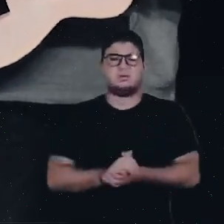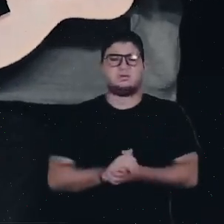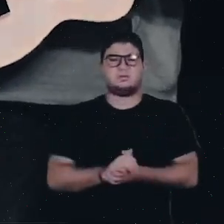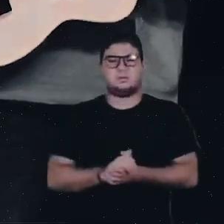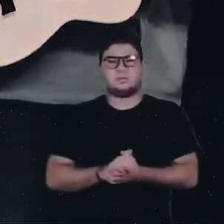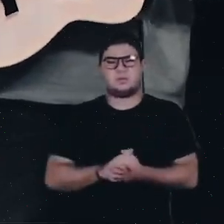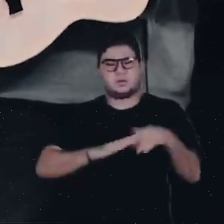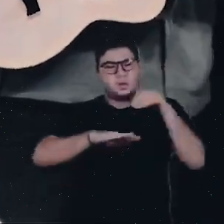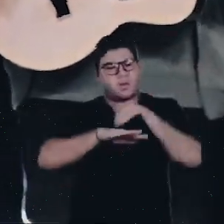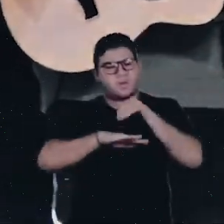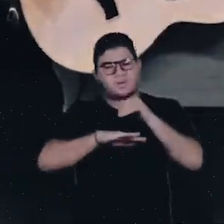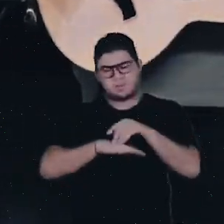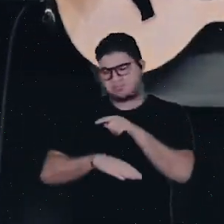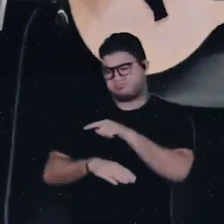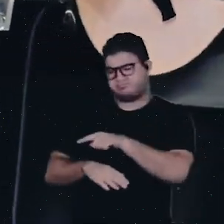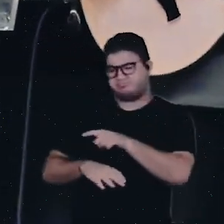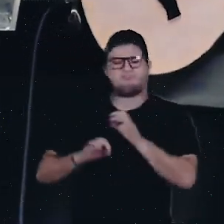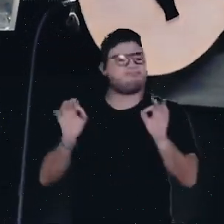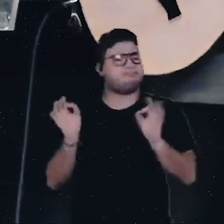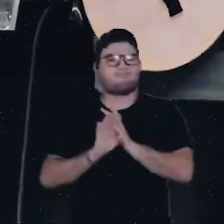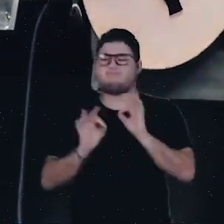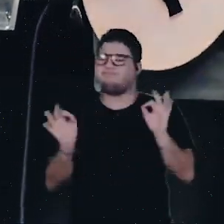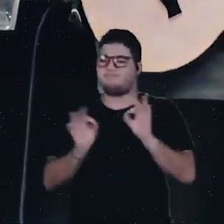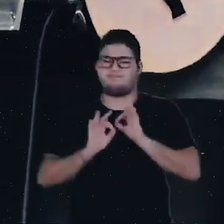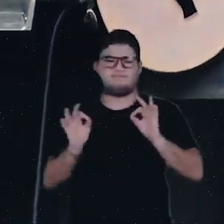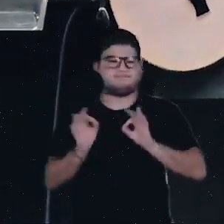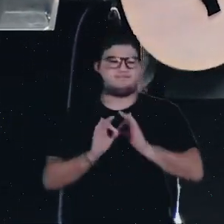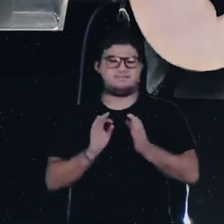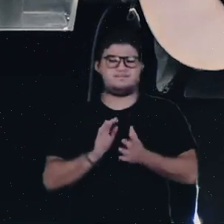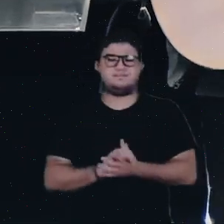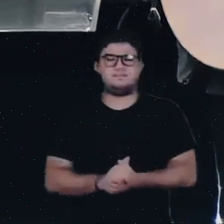Ela é culpada? Não.